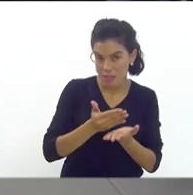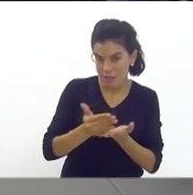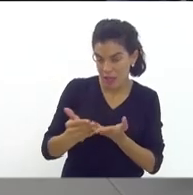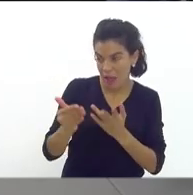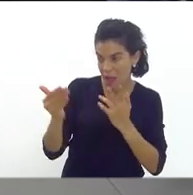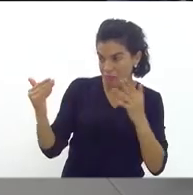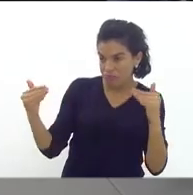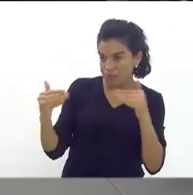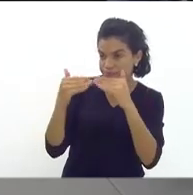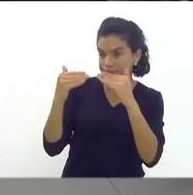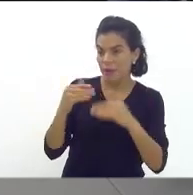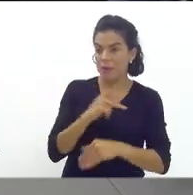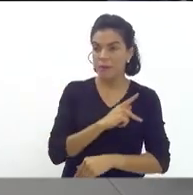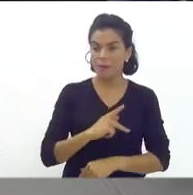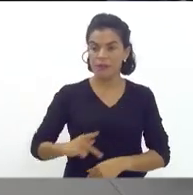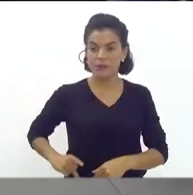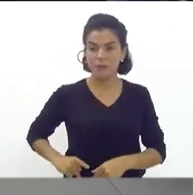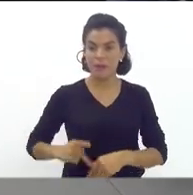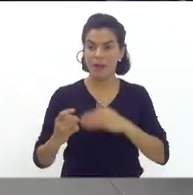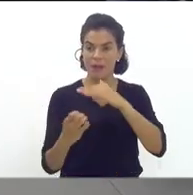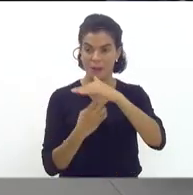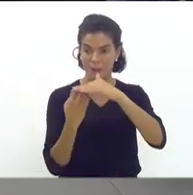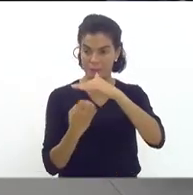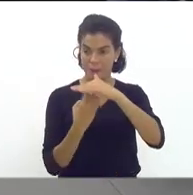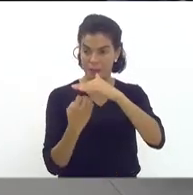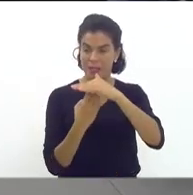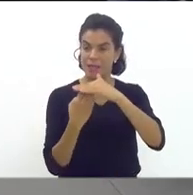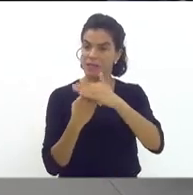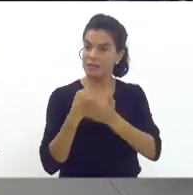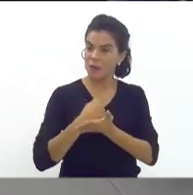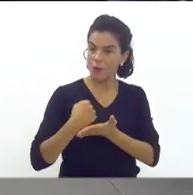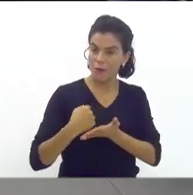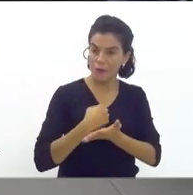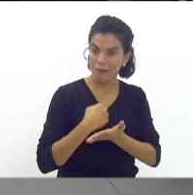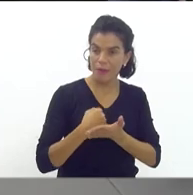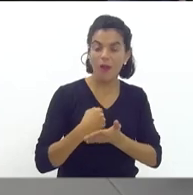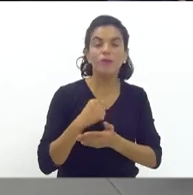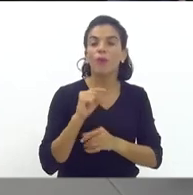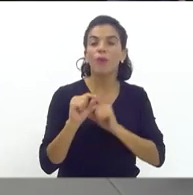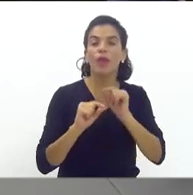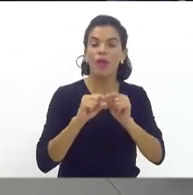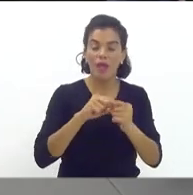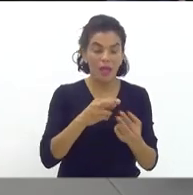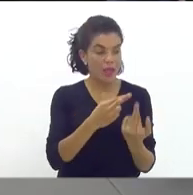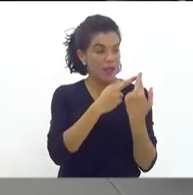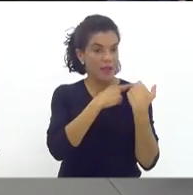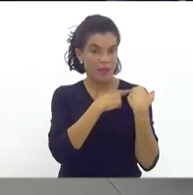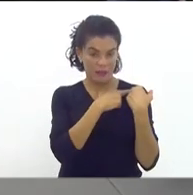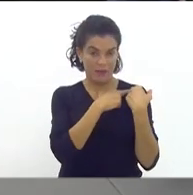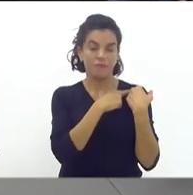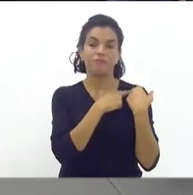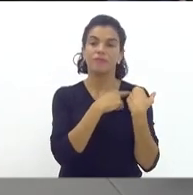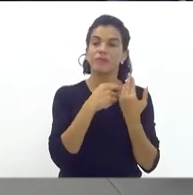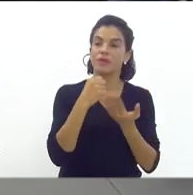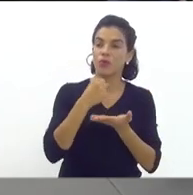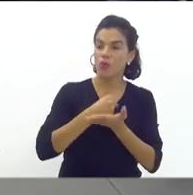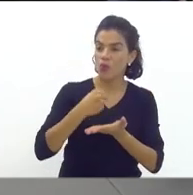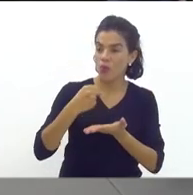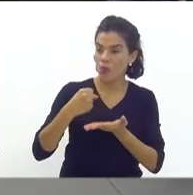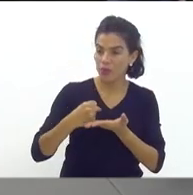disse a agência reguladora a genésia cuida do serviço da concessão